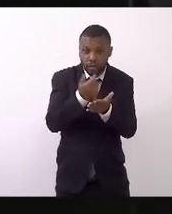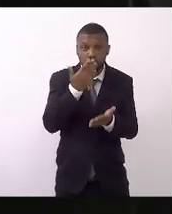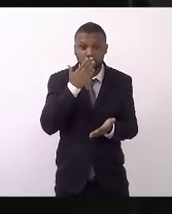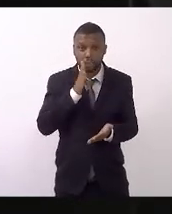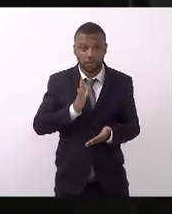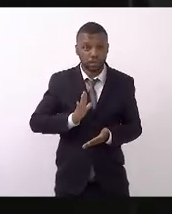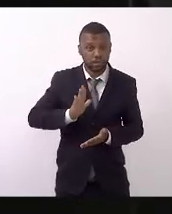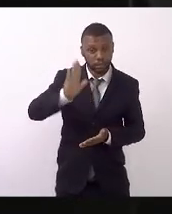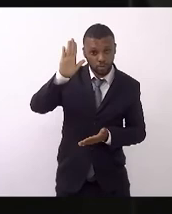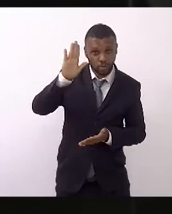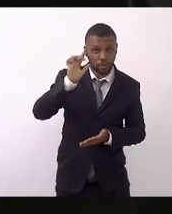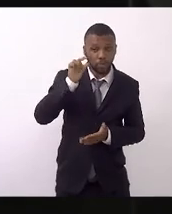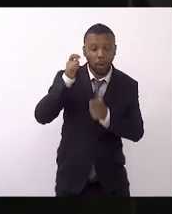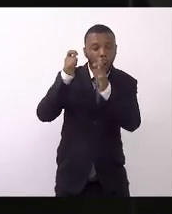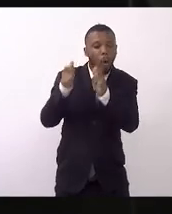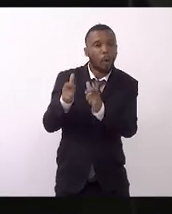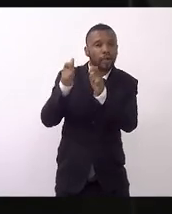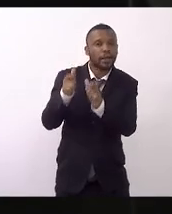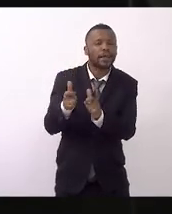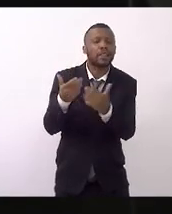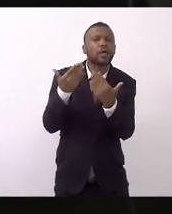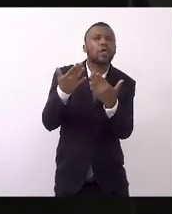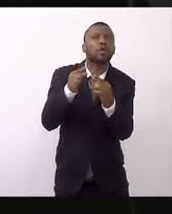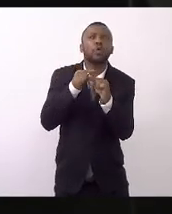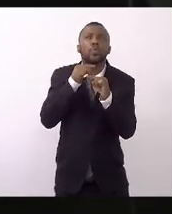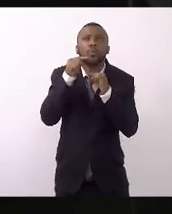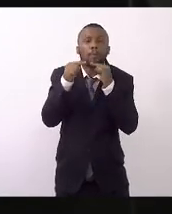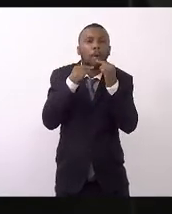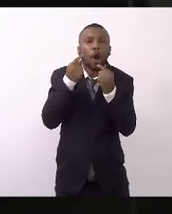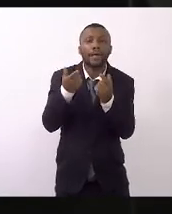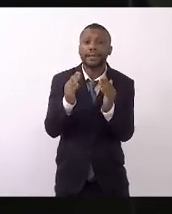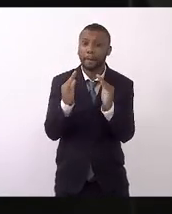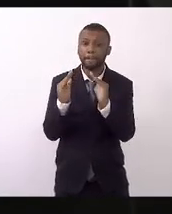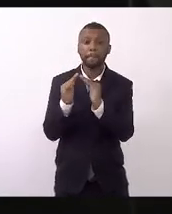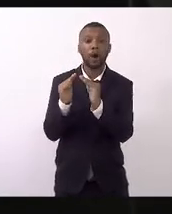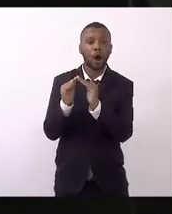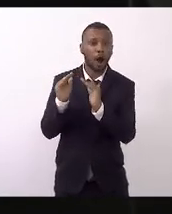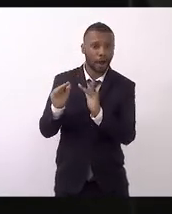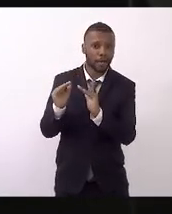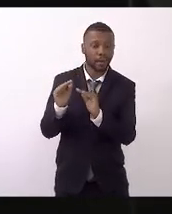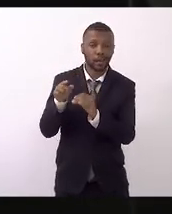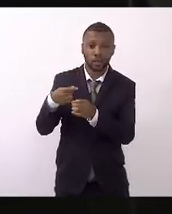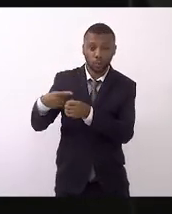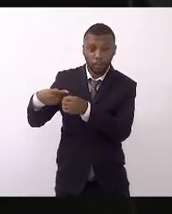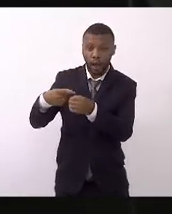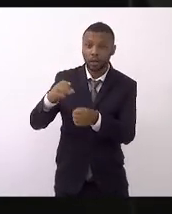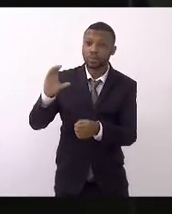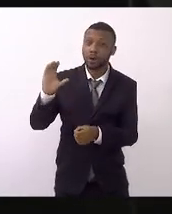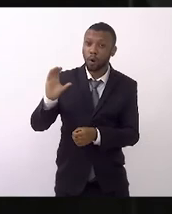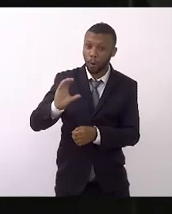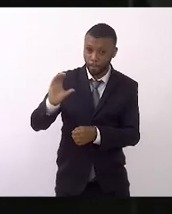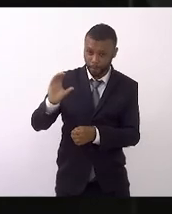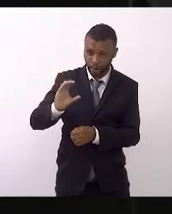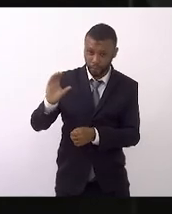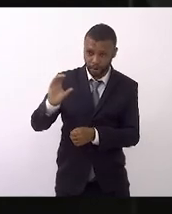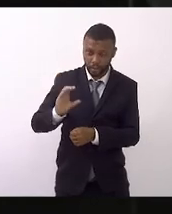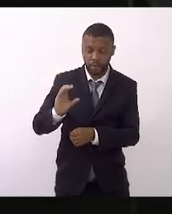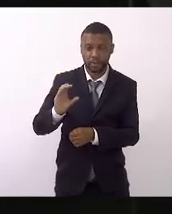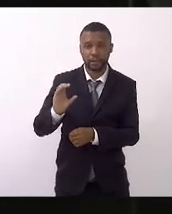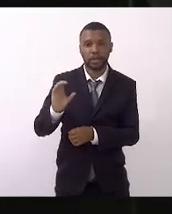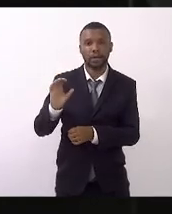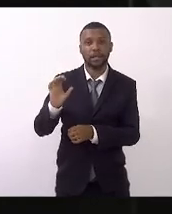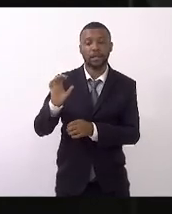ele supostamente reside, no bairro de Copacabana, feito para